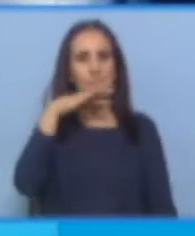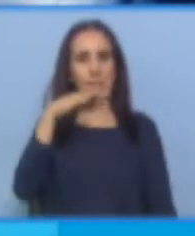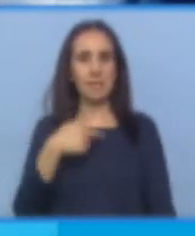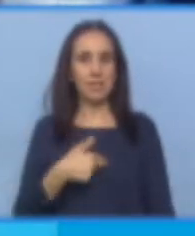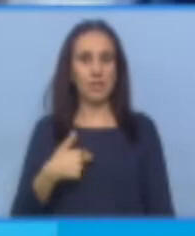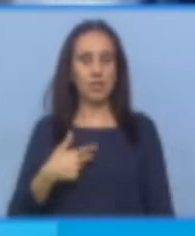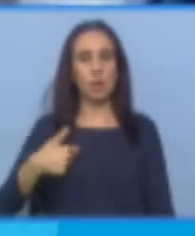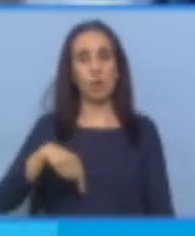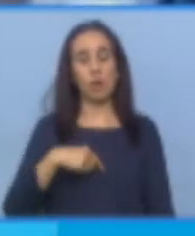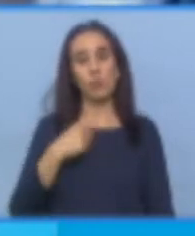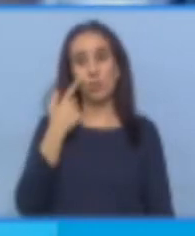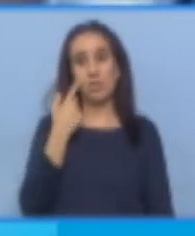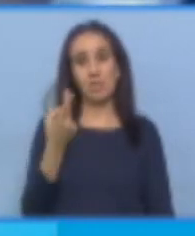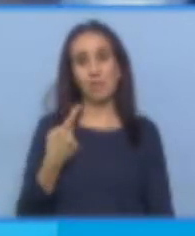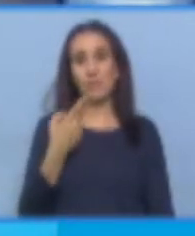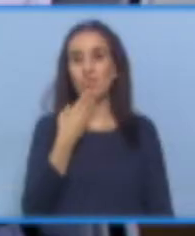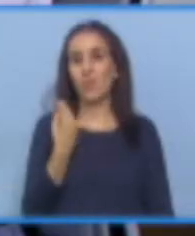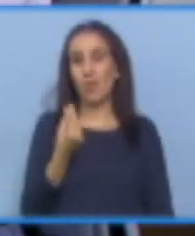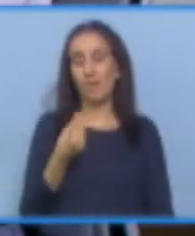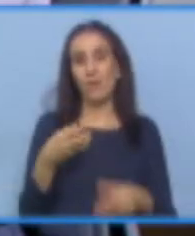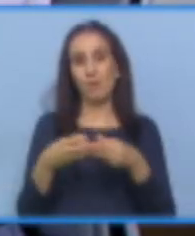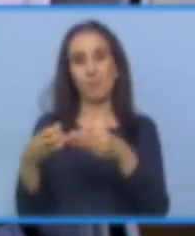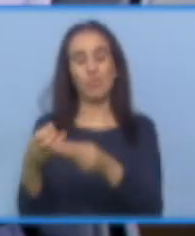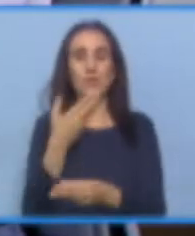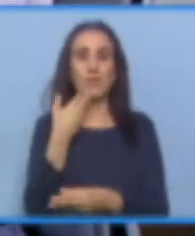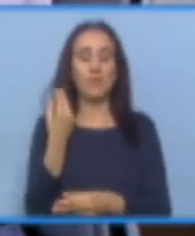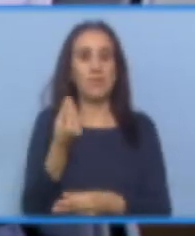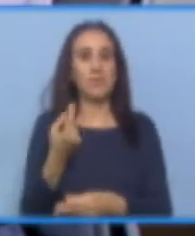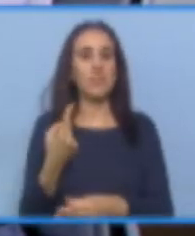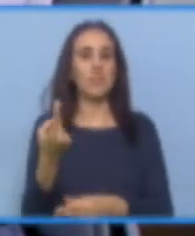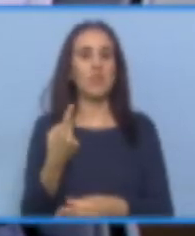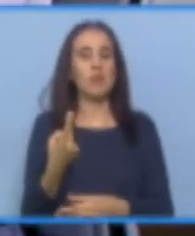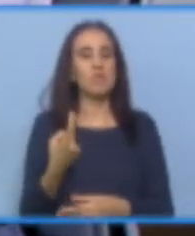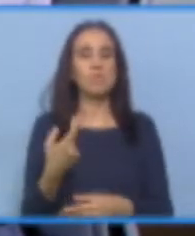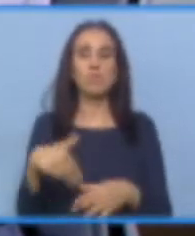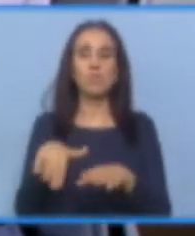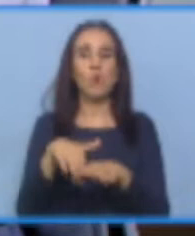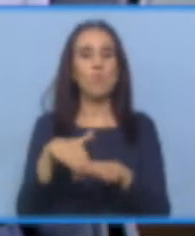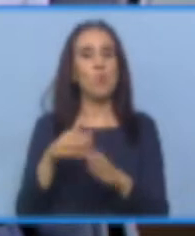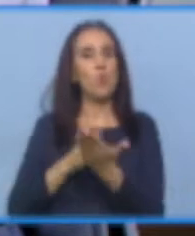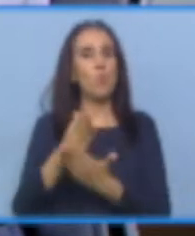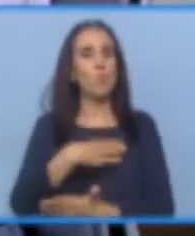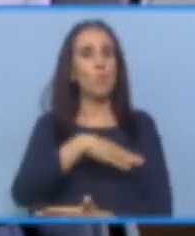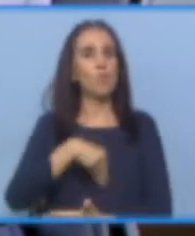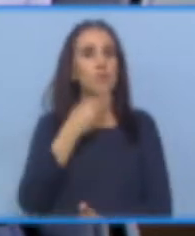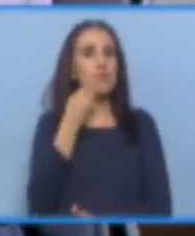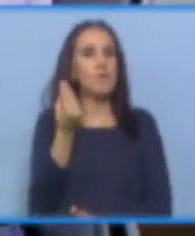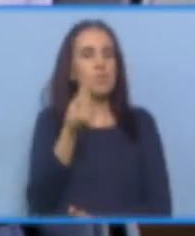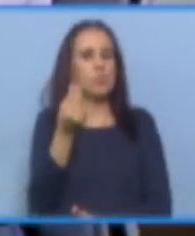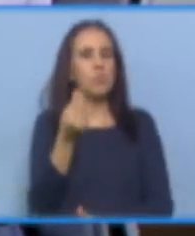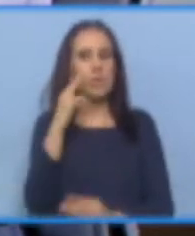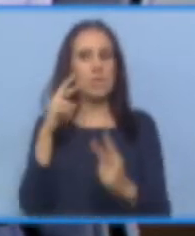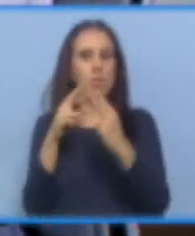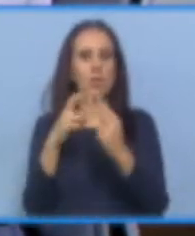Nós conhecemos-nos enquanto jovens nos grupos juvenis e participámos em encontros mundiais da juventude e sentíamos